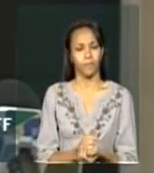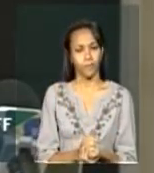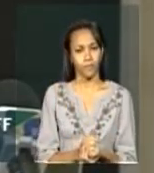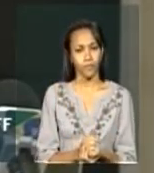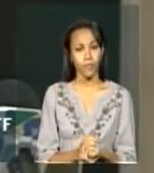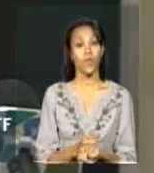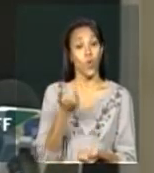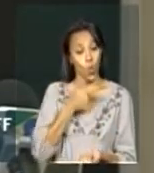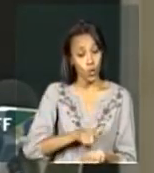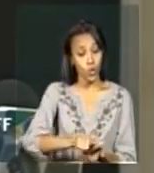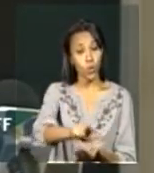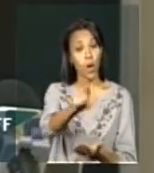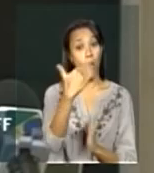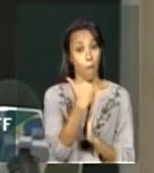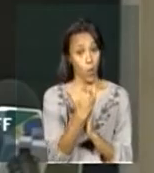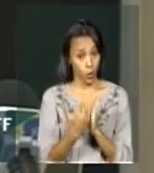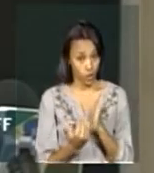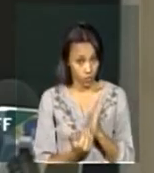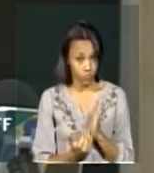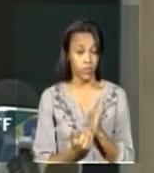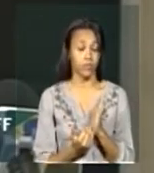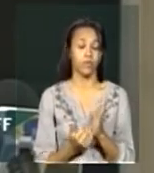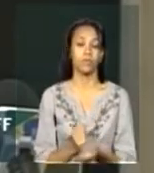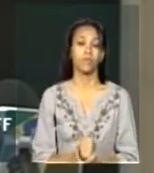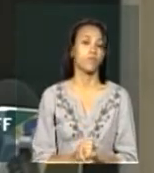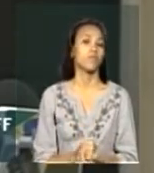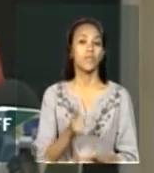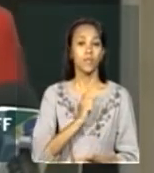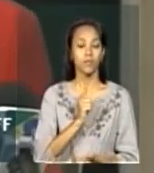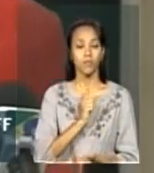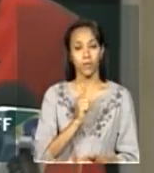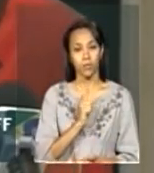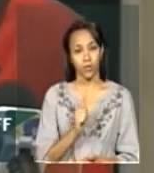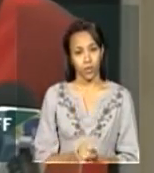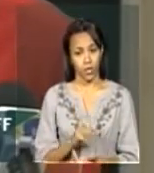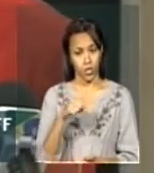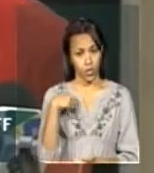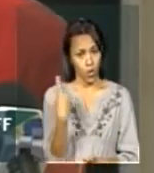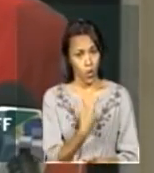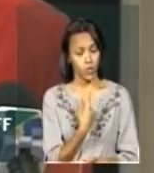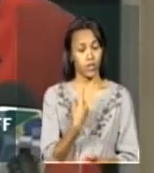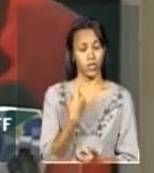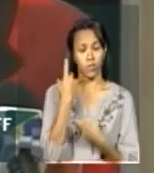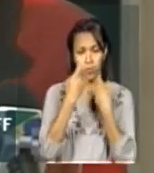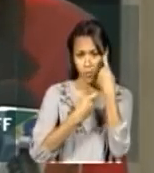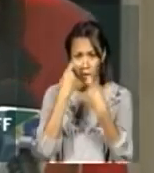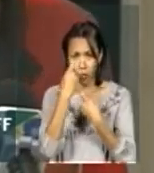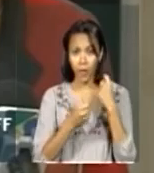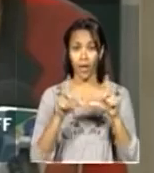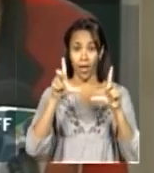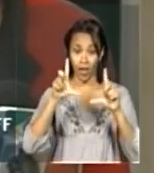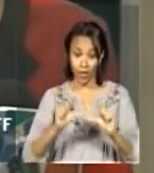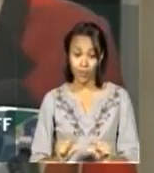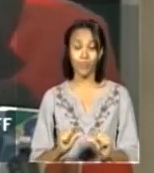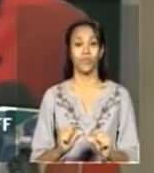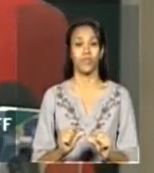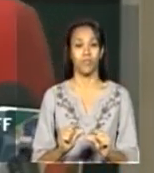continuando o nosso programa contracíclico. Nós estamos muito preocupados em reduzir o custo do